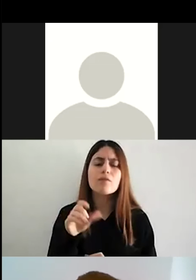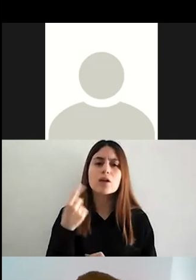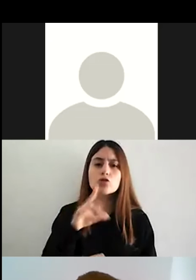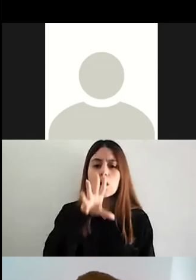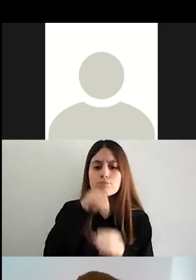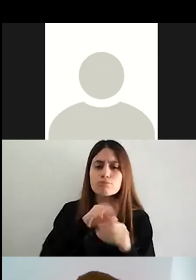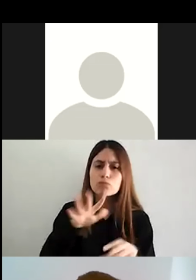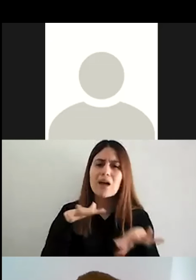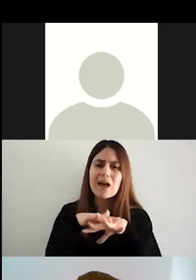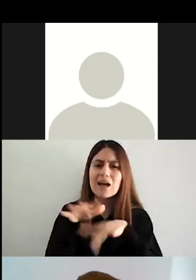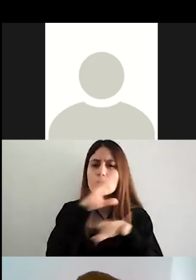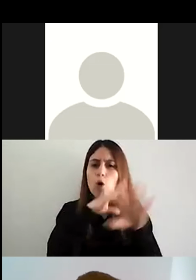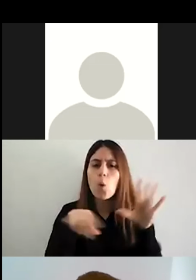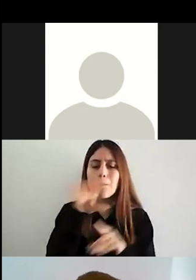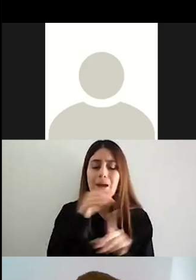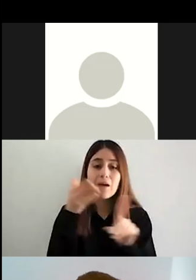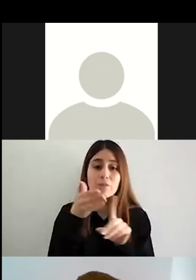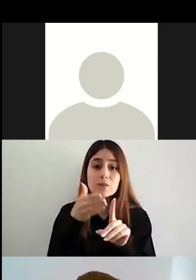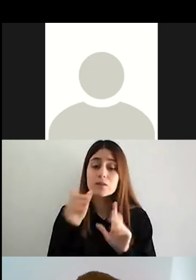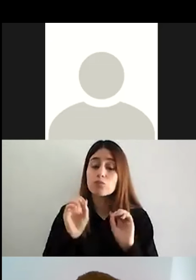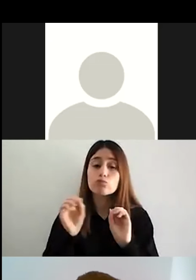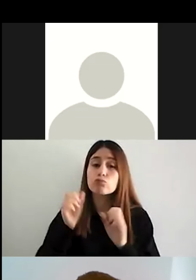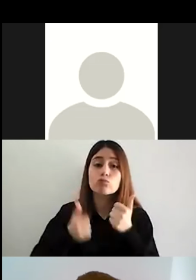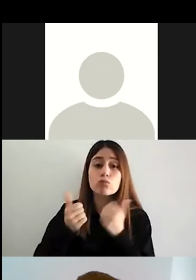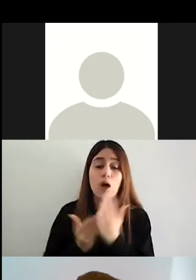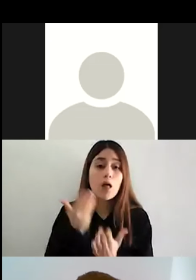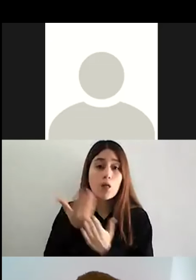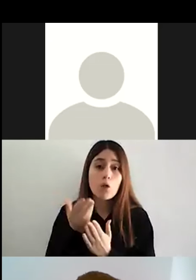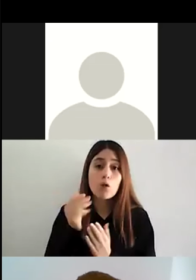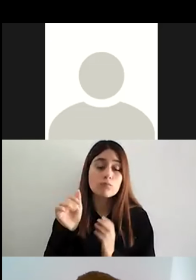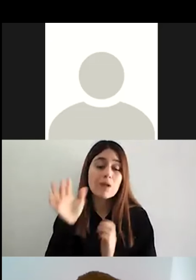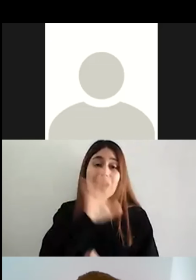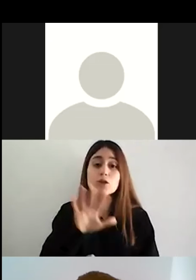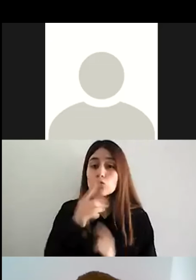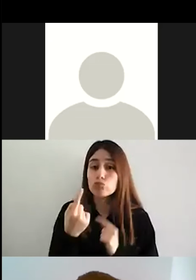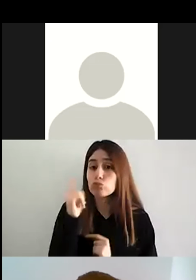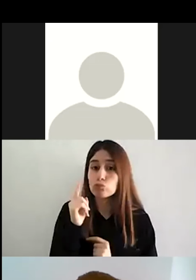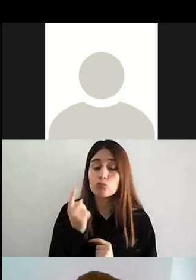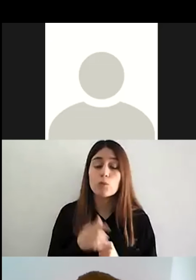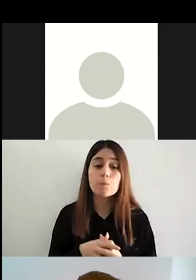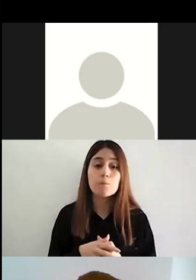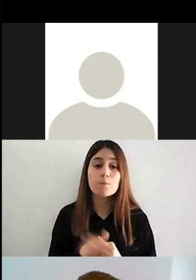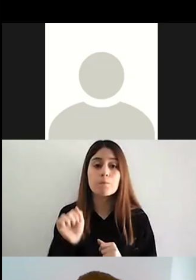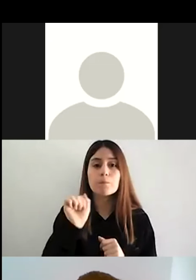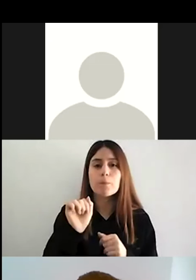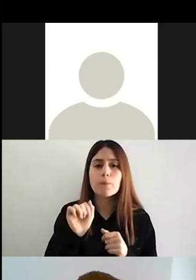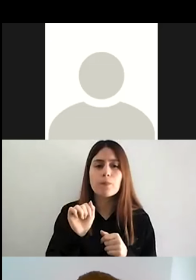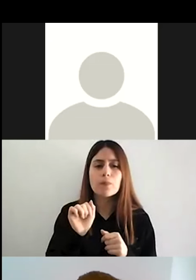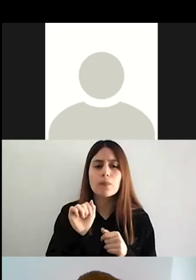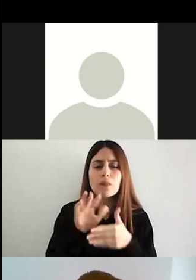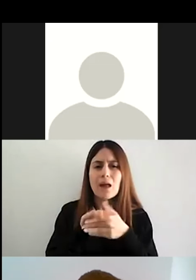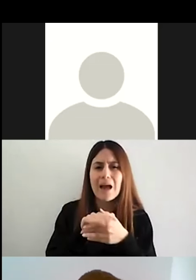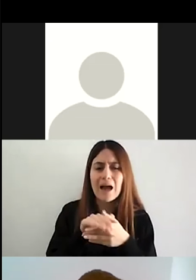redes europeias de referenciação, que não passaram pelas candidaturas dos centros de referência nacionais, através de cartas de conforto